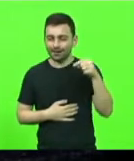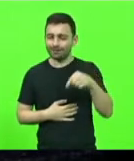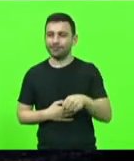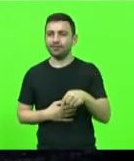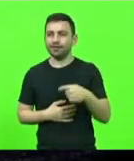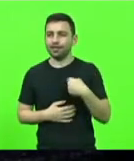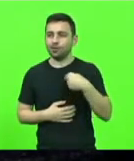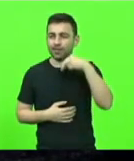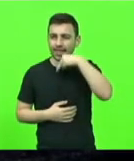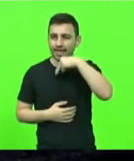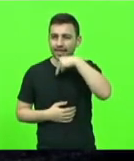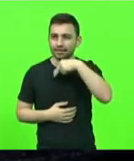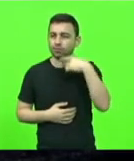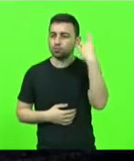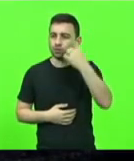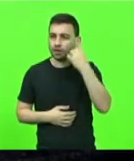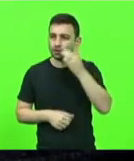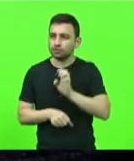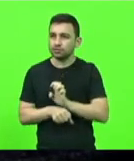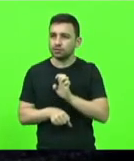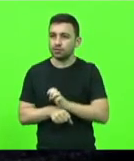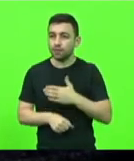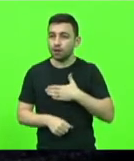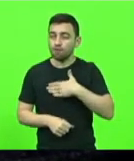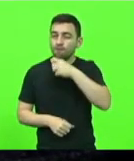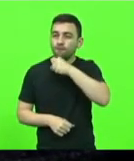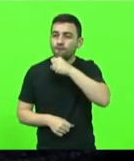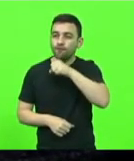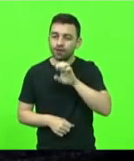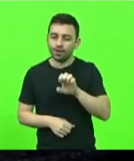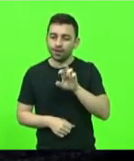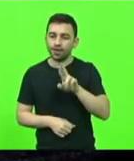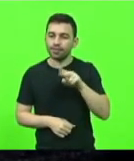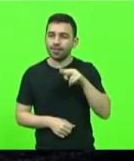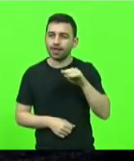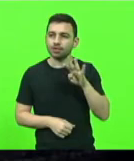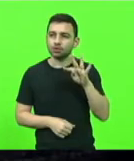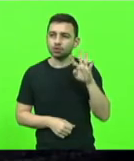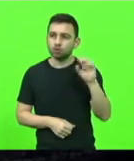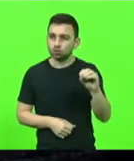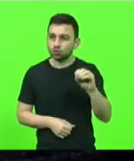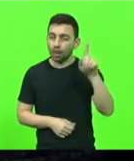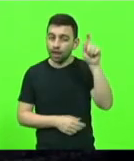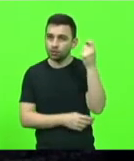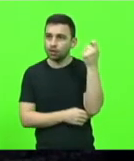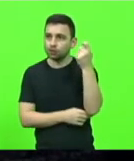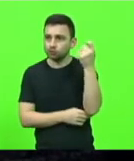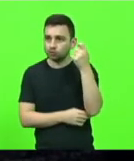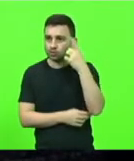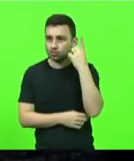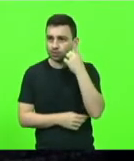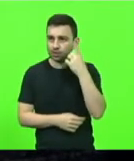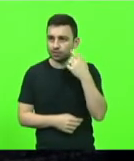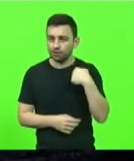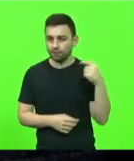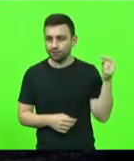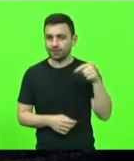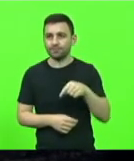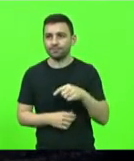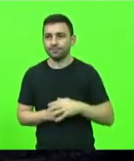neta de deputado estadual meu avô ele nesta lavratti foi deputado no Rio Grande do Sul De onde viemos